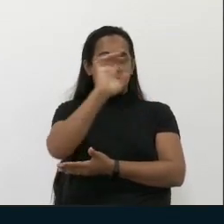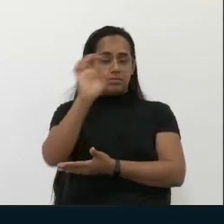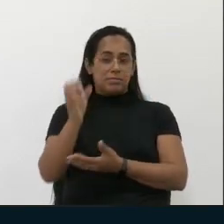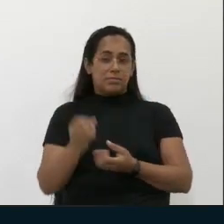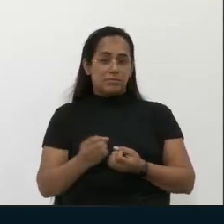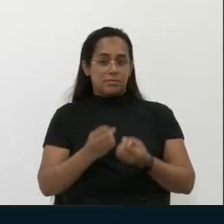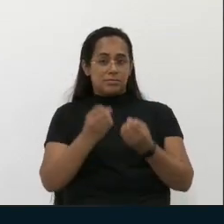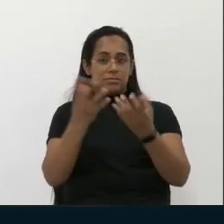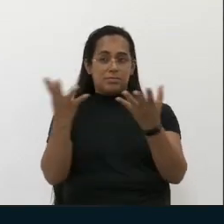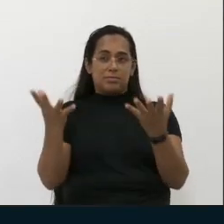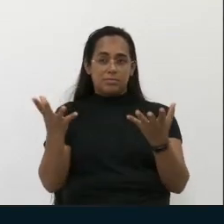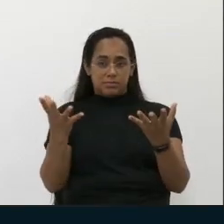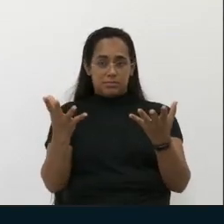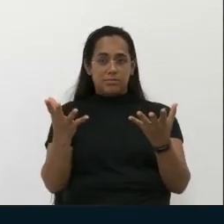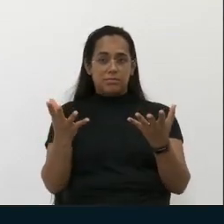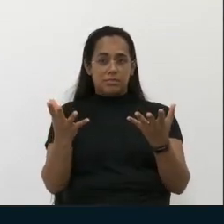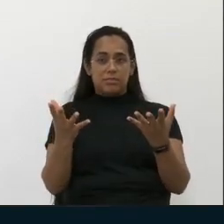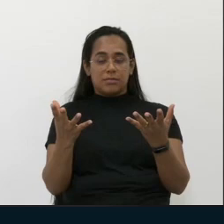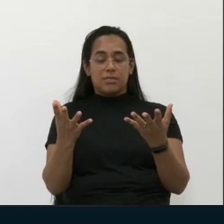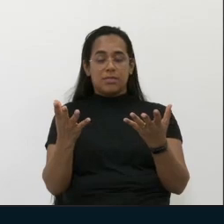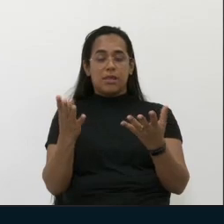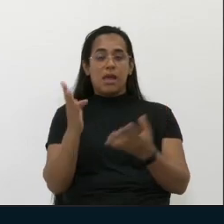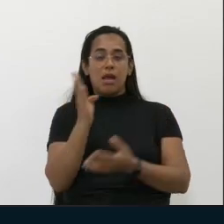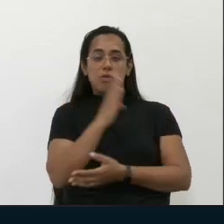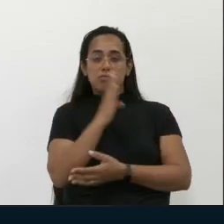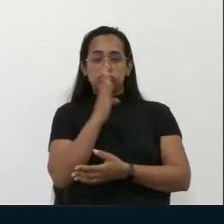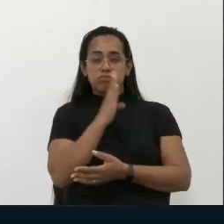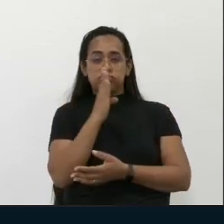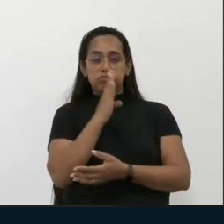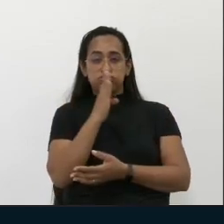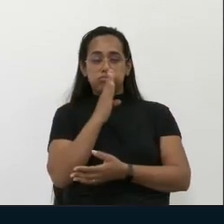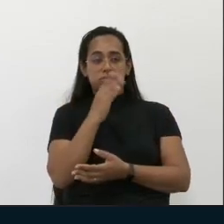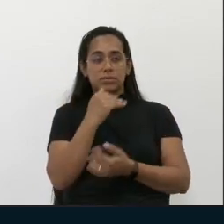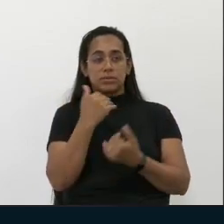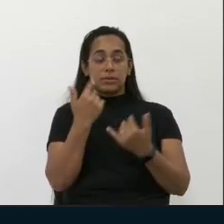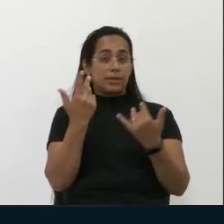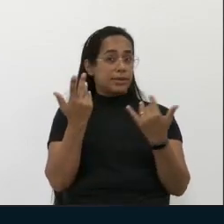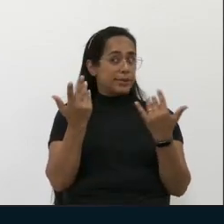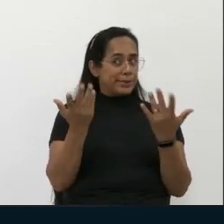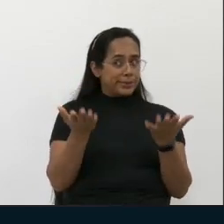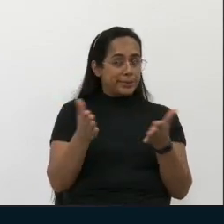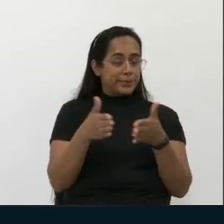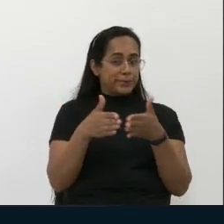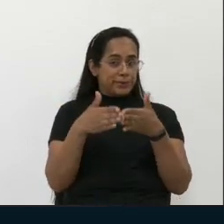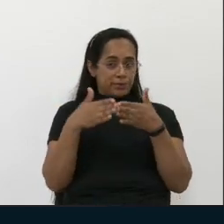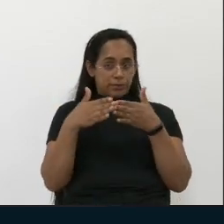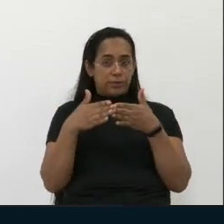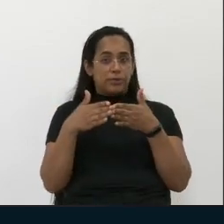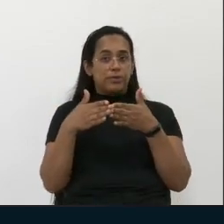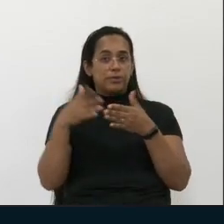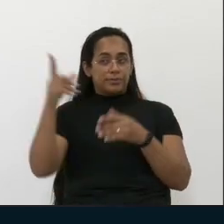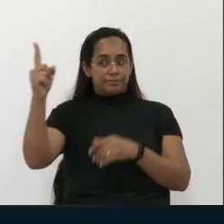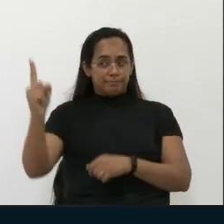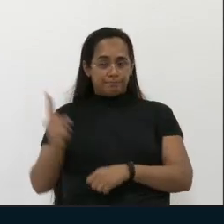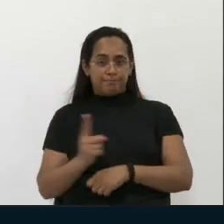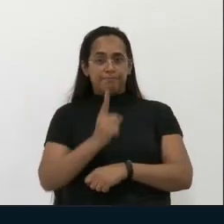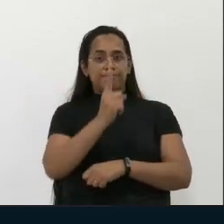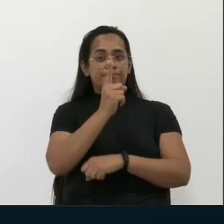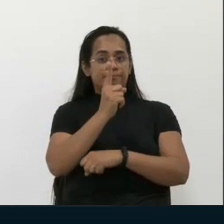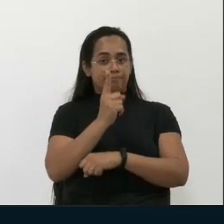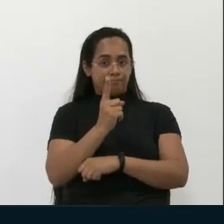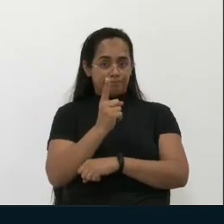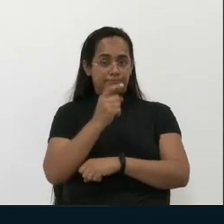um bi e meio para emergências. Então, por favor, quando o vereador vier aqui na tribuna, eu